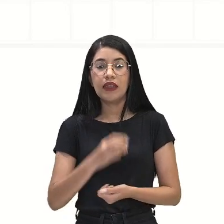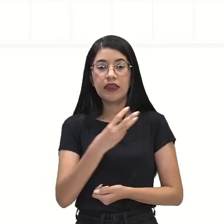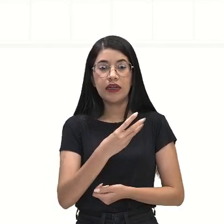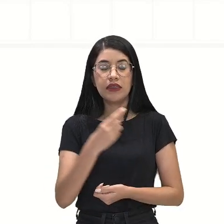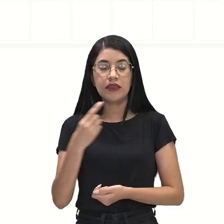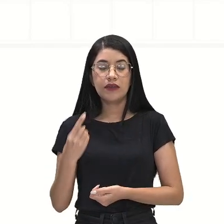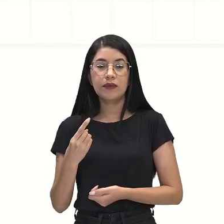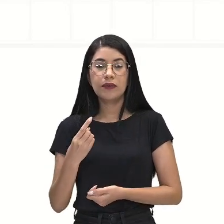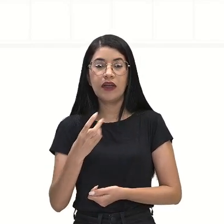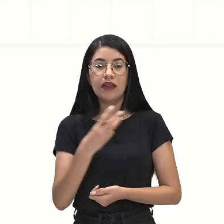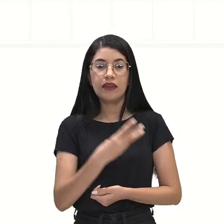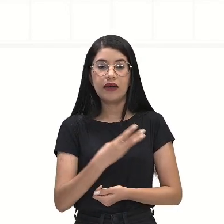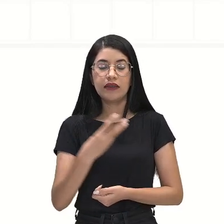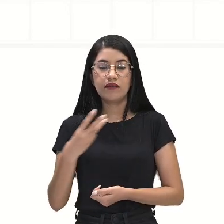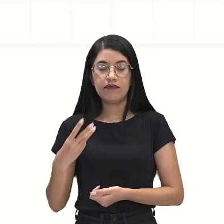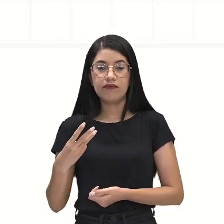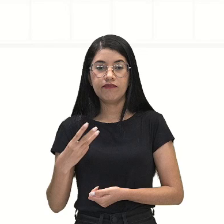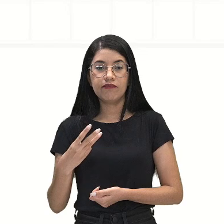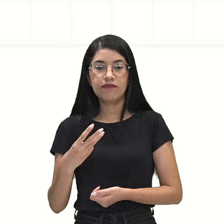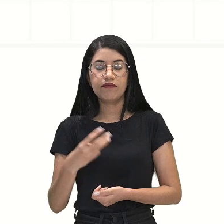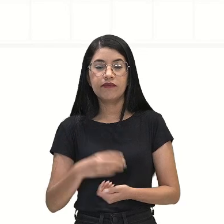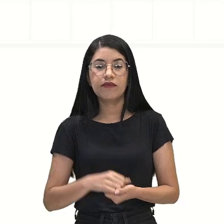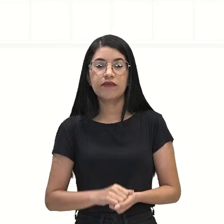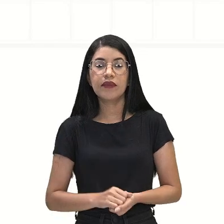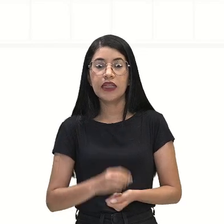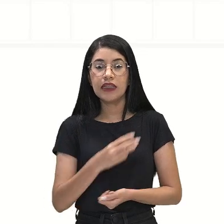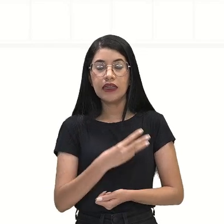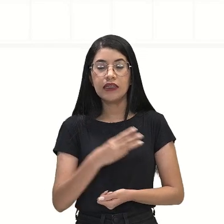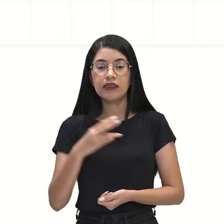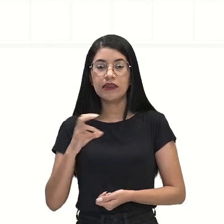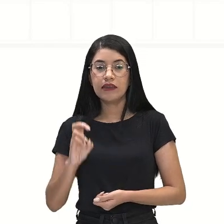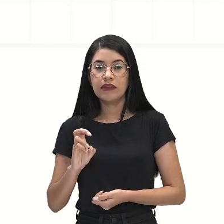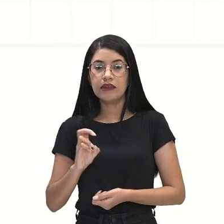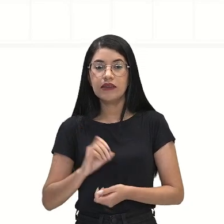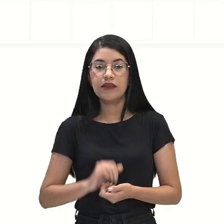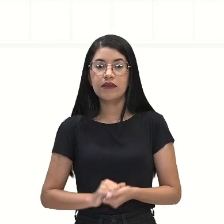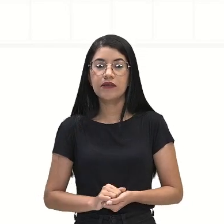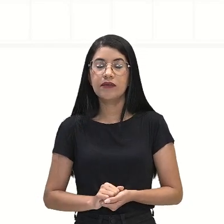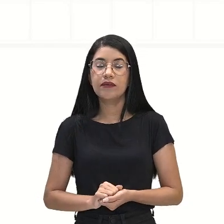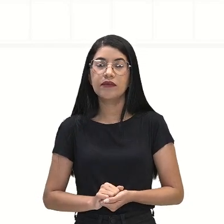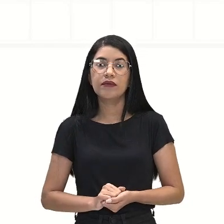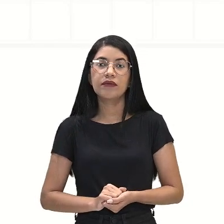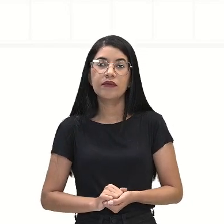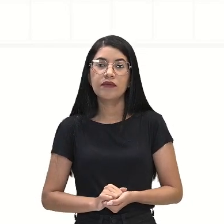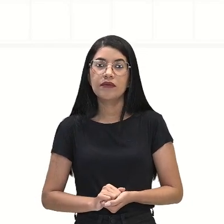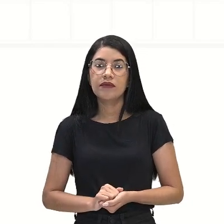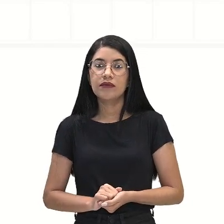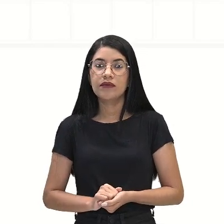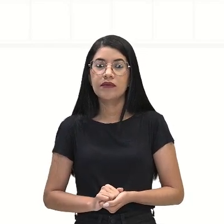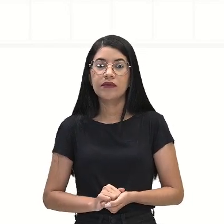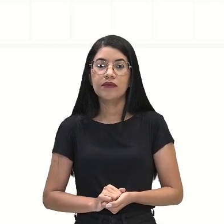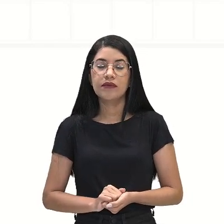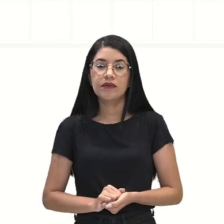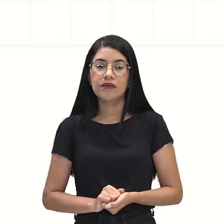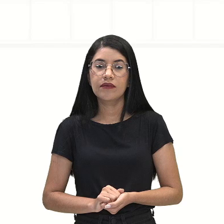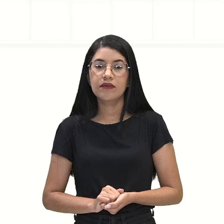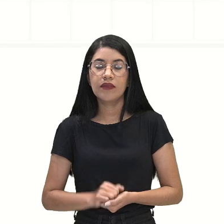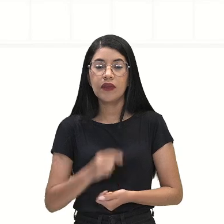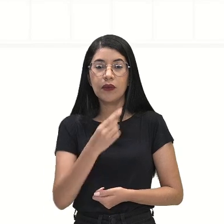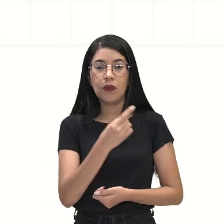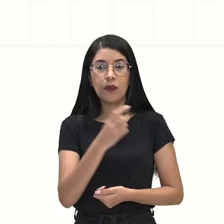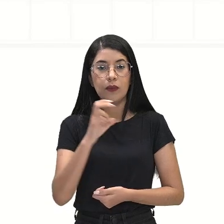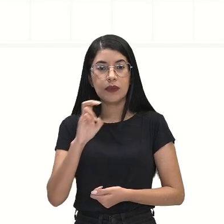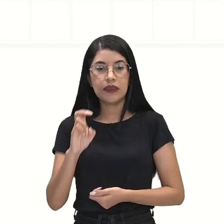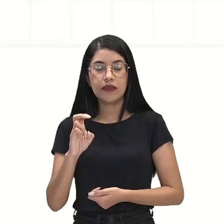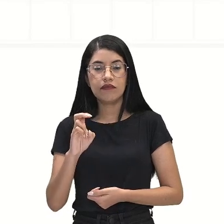1, 3 e 3, 3 e 5. E o outro, 1 e 5,